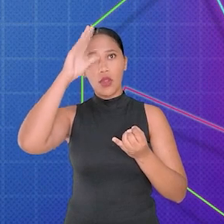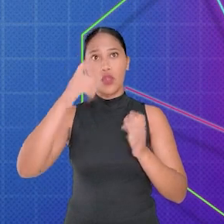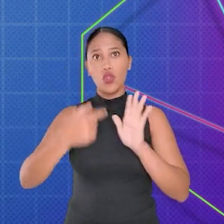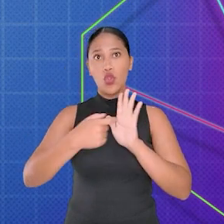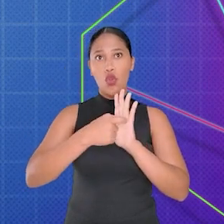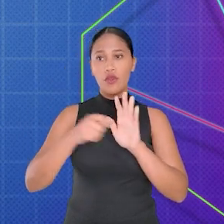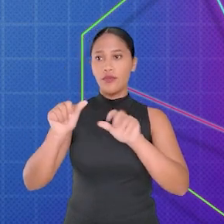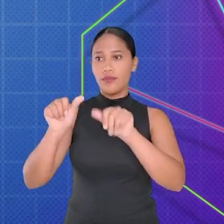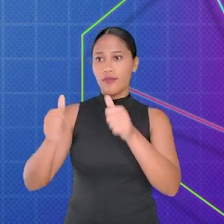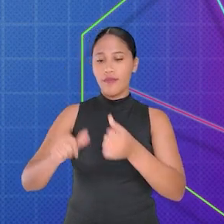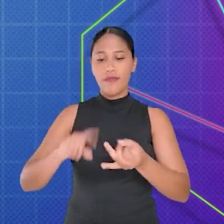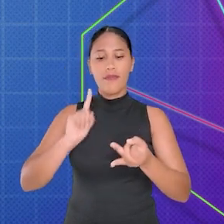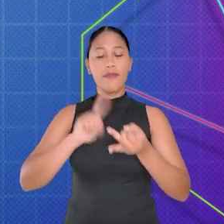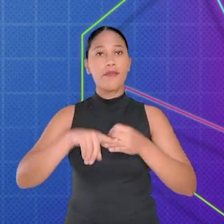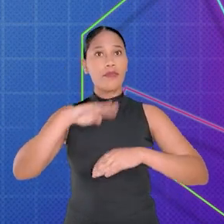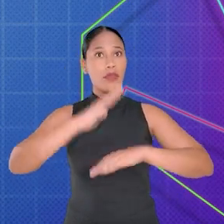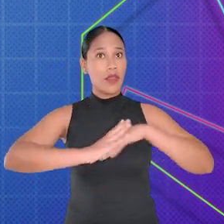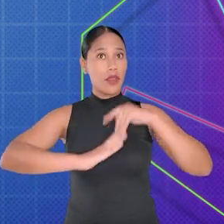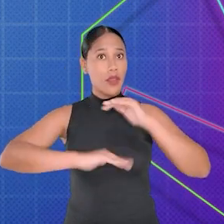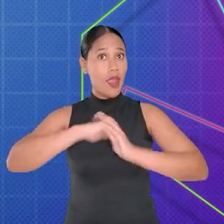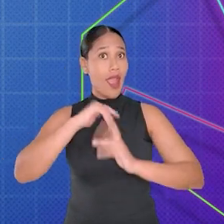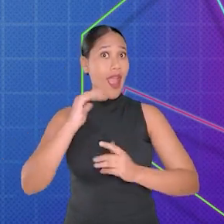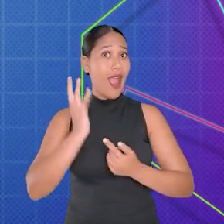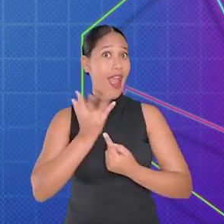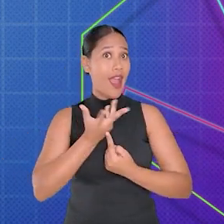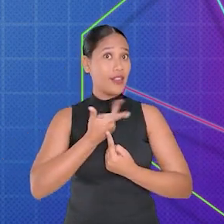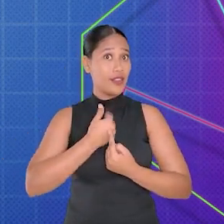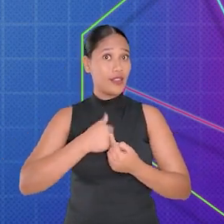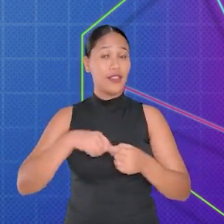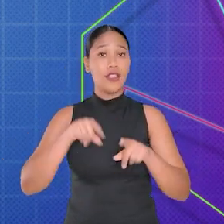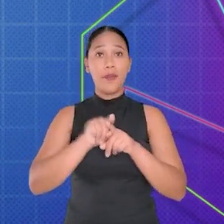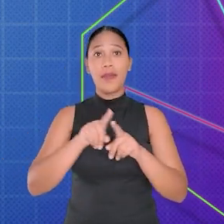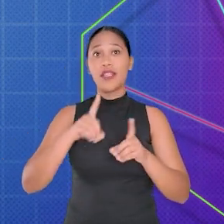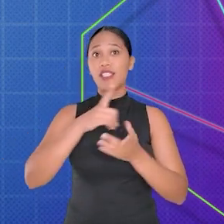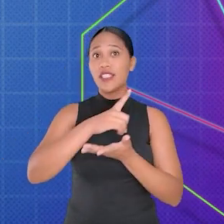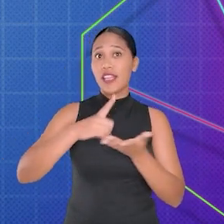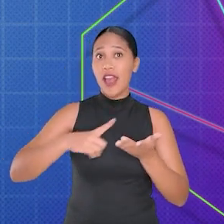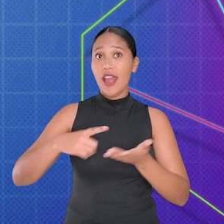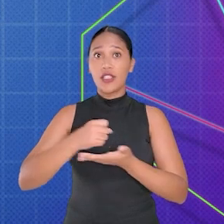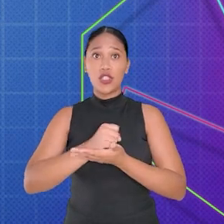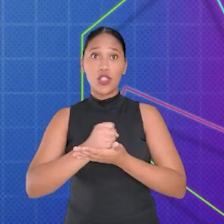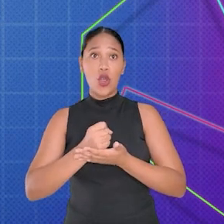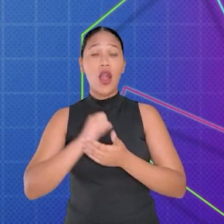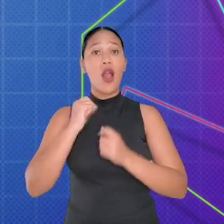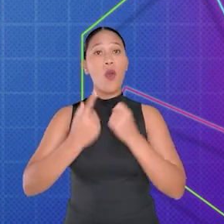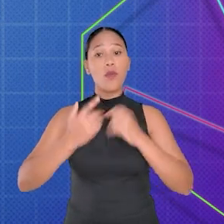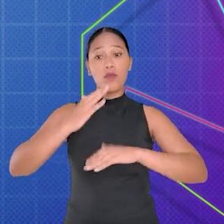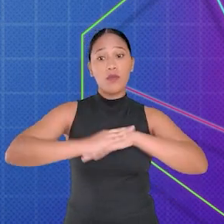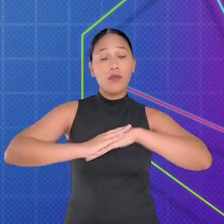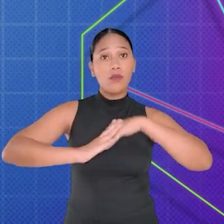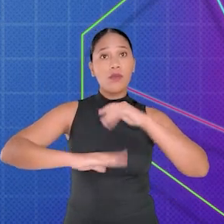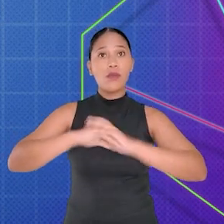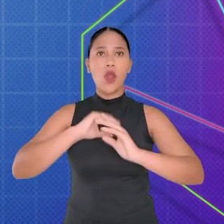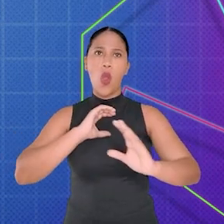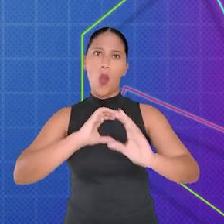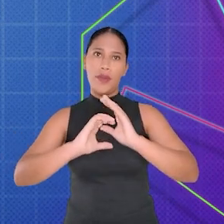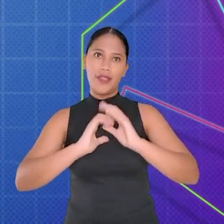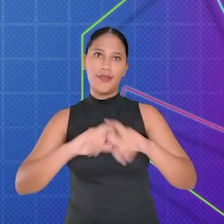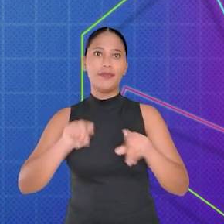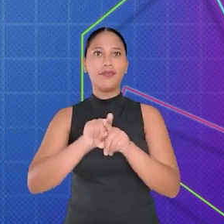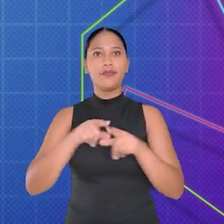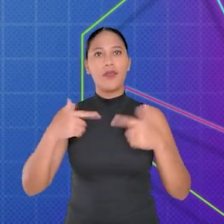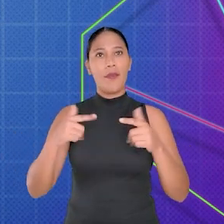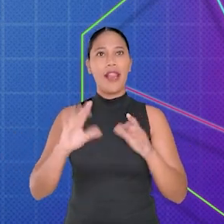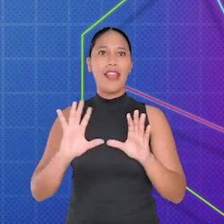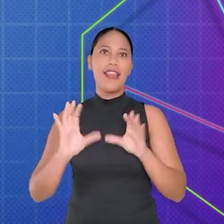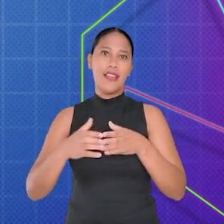de softwares de modelagem 3D, habilidades artísticas, compreensão de design de jogos e algumas habilidades de comunicação,